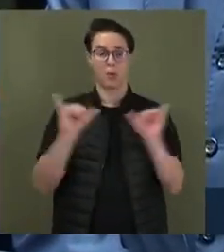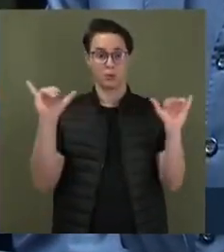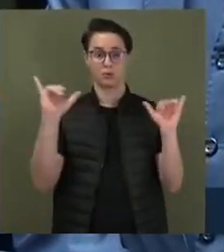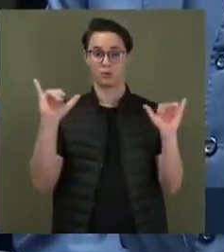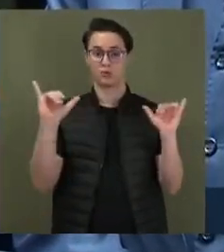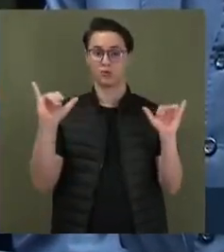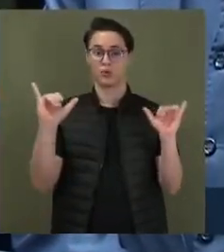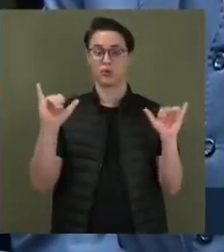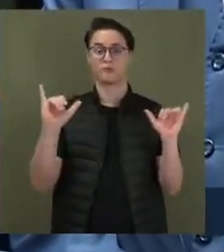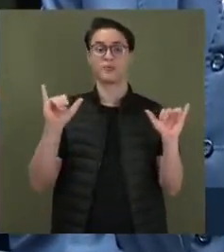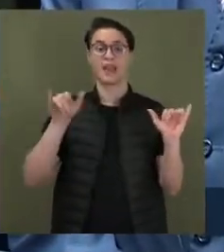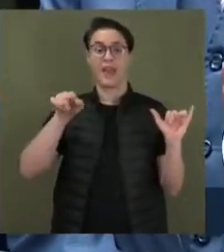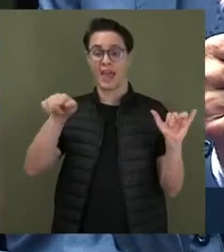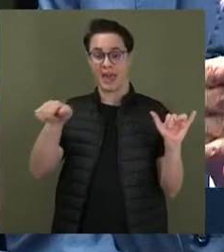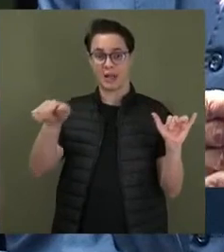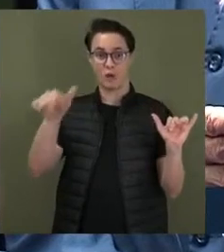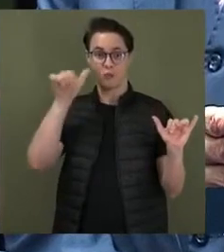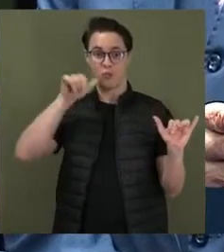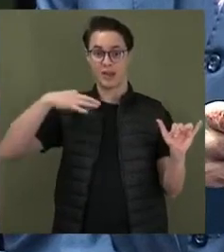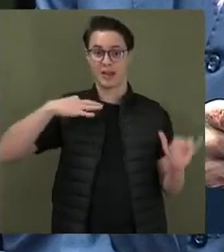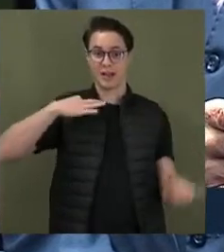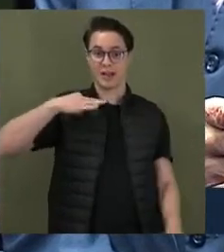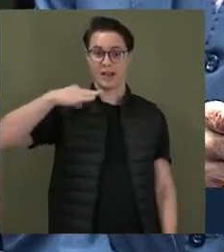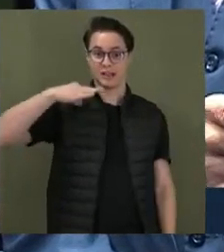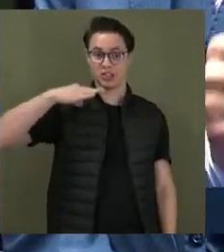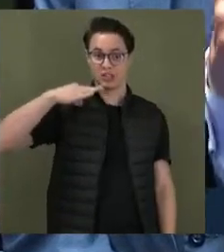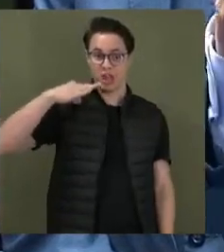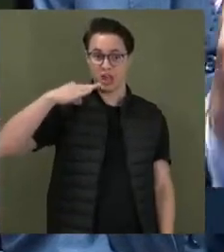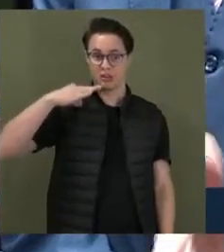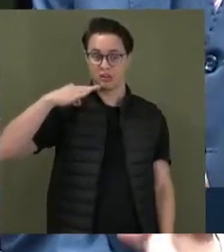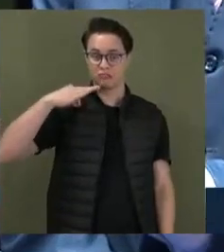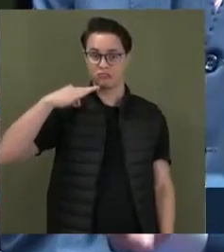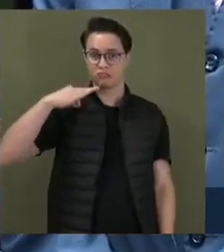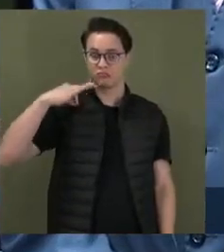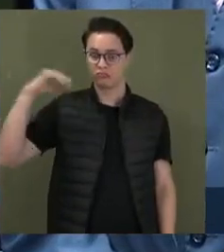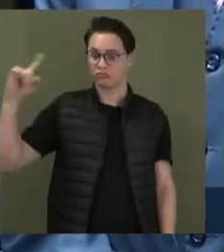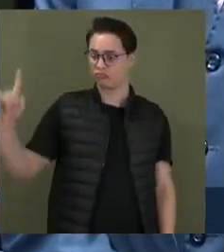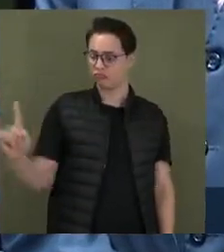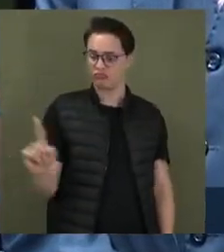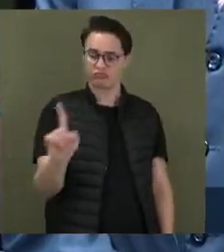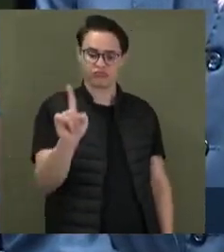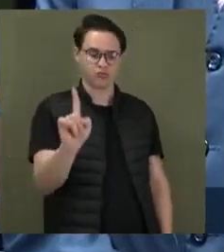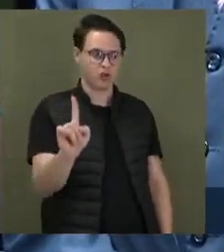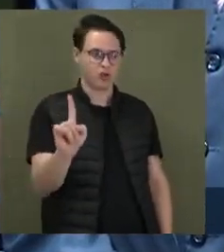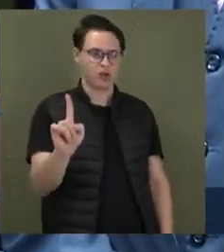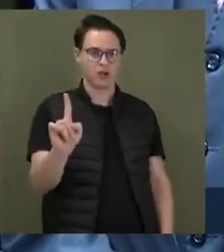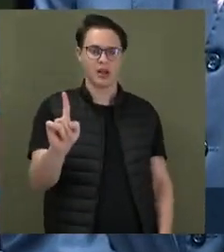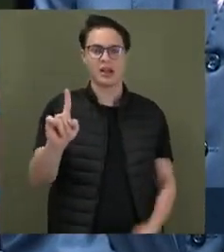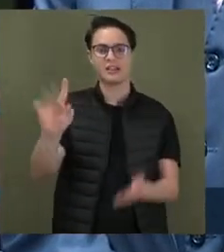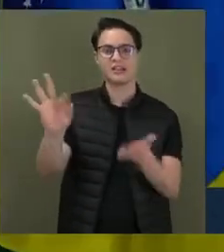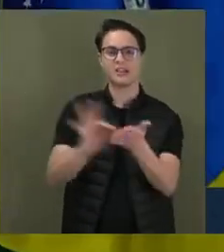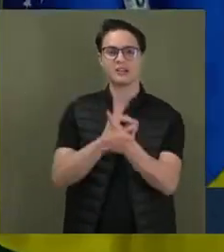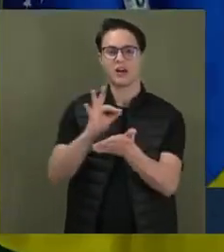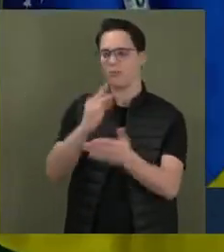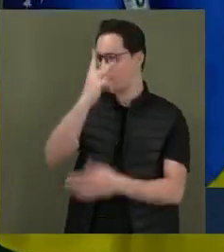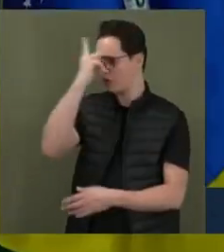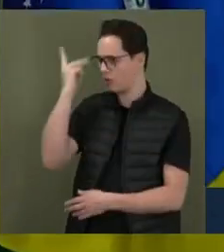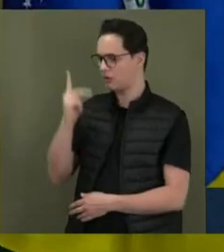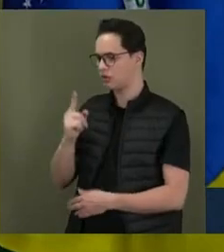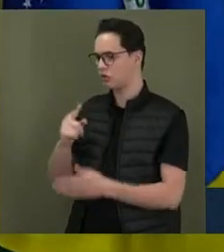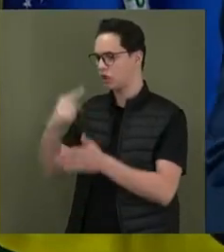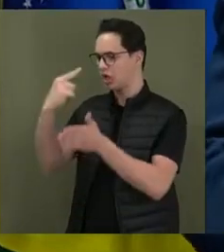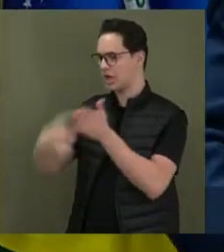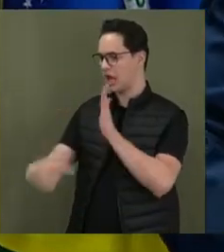a candidata que ela anunciava também teria indeferido a sua inscrição. Ou